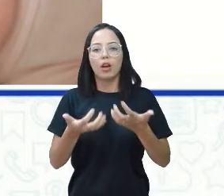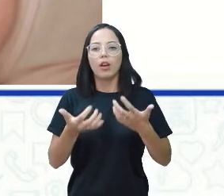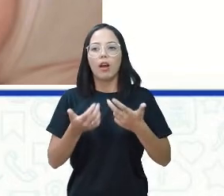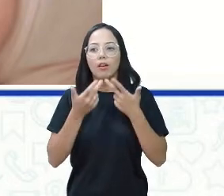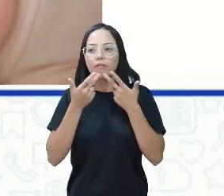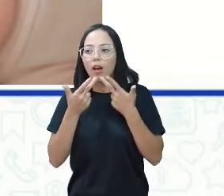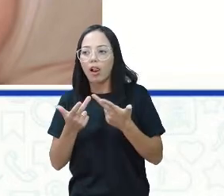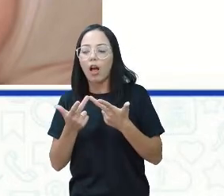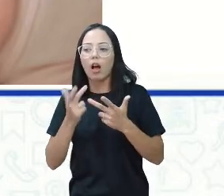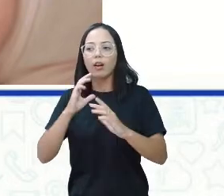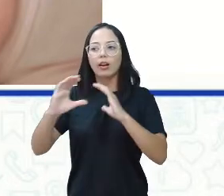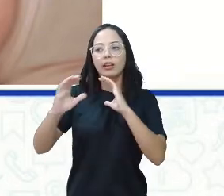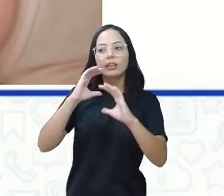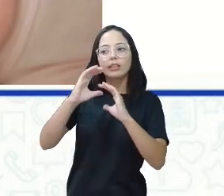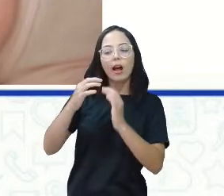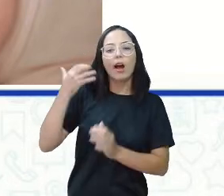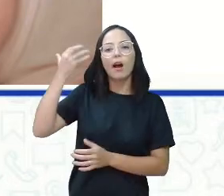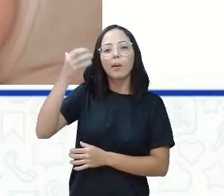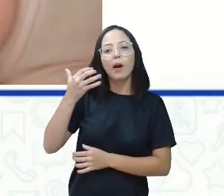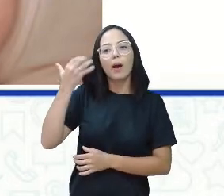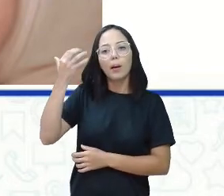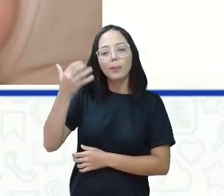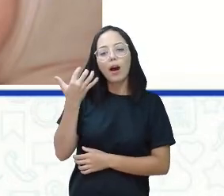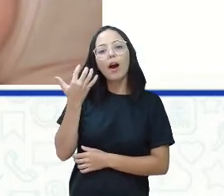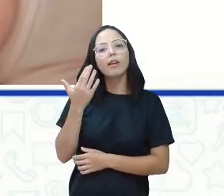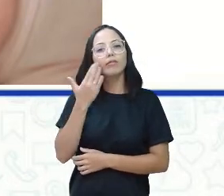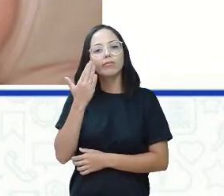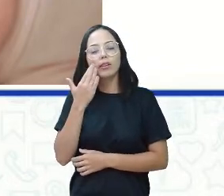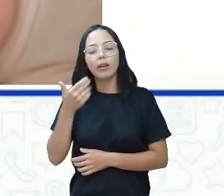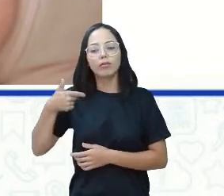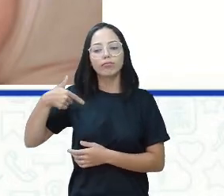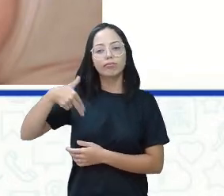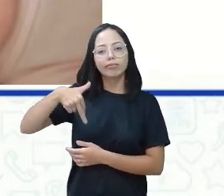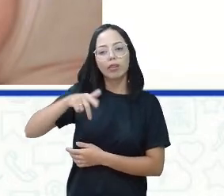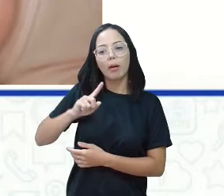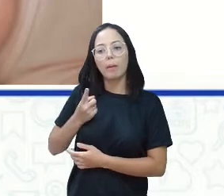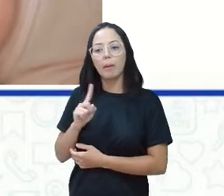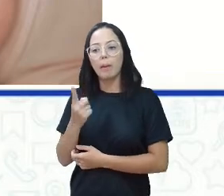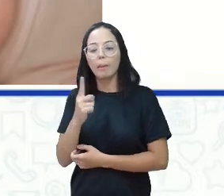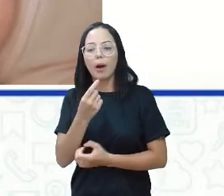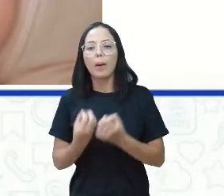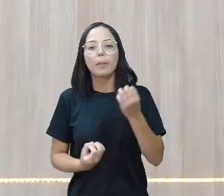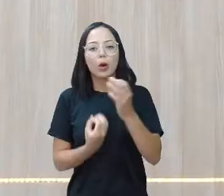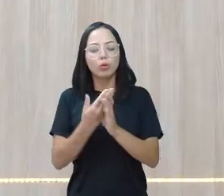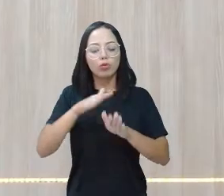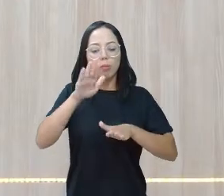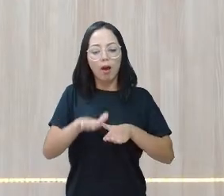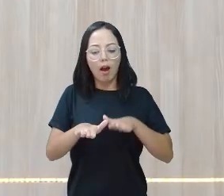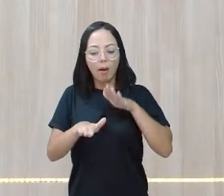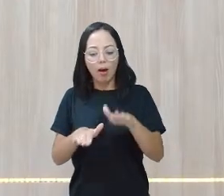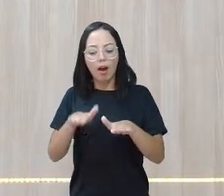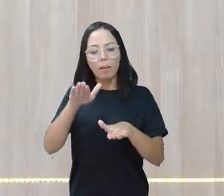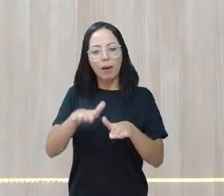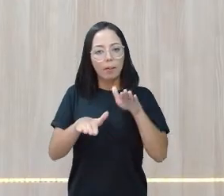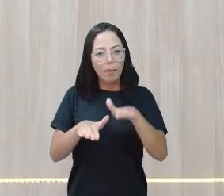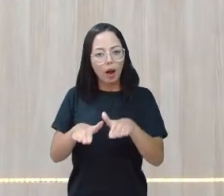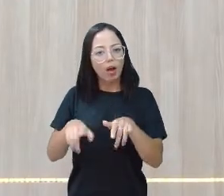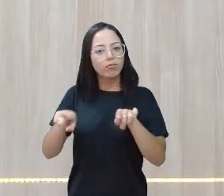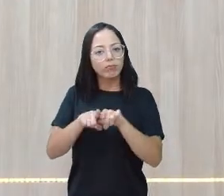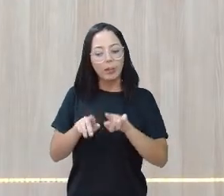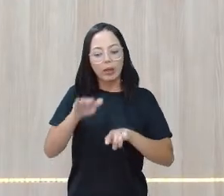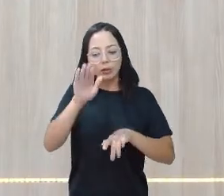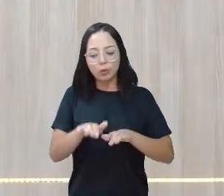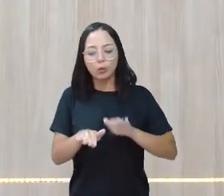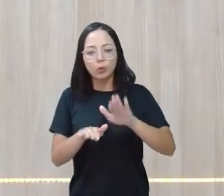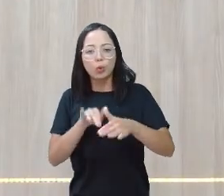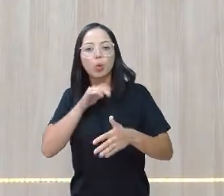falar, cantar, assoviar, não é? Andar. A gente produz um barulhinho quando a gente anda, quando a gente pisa,